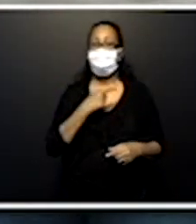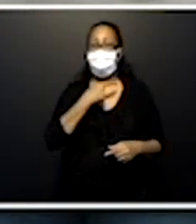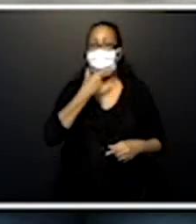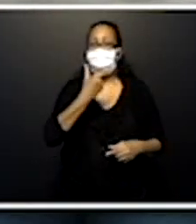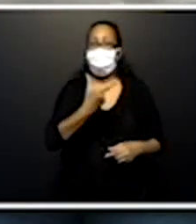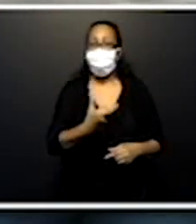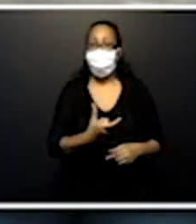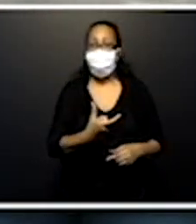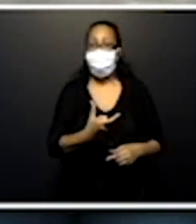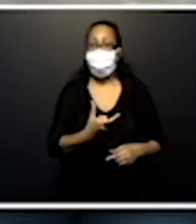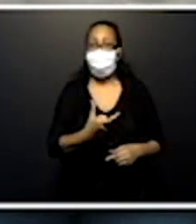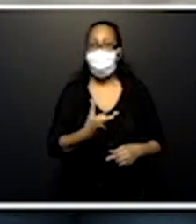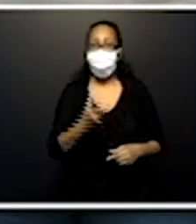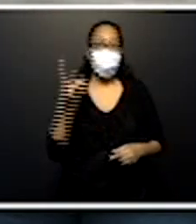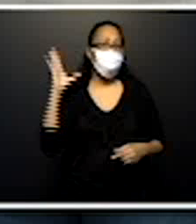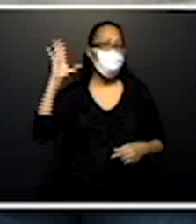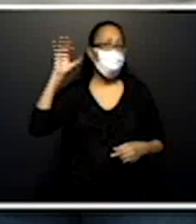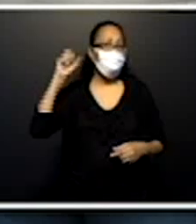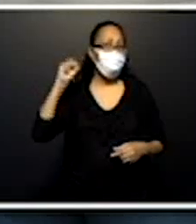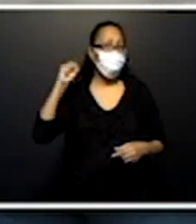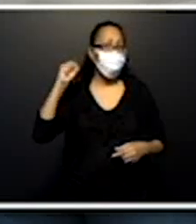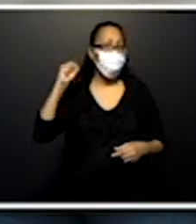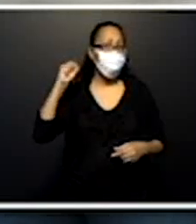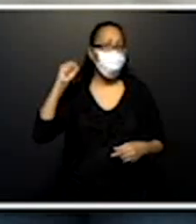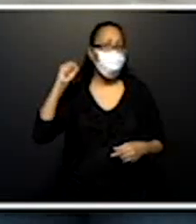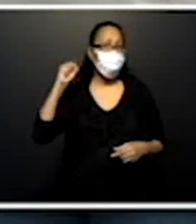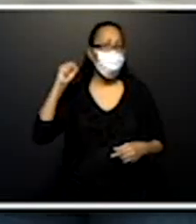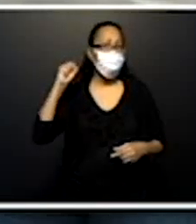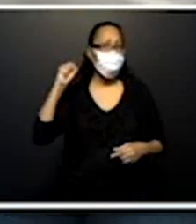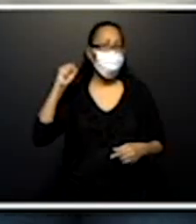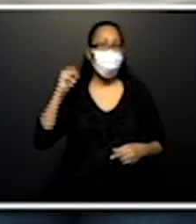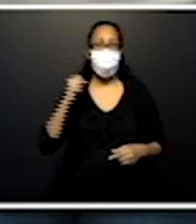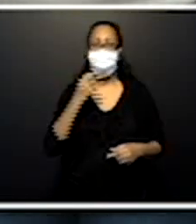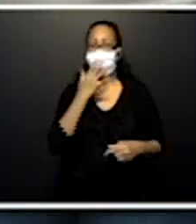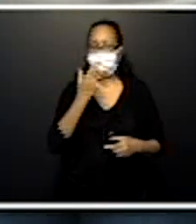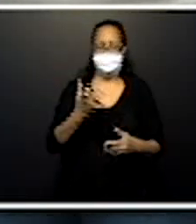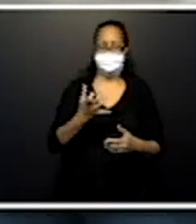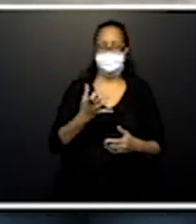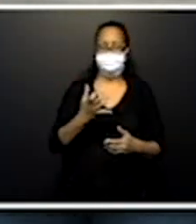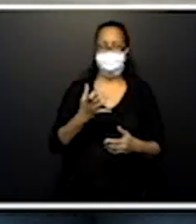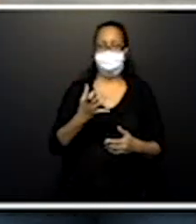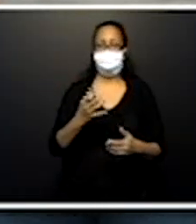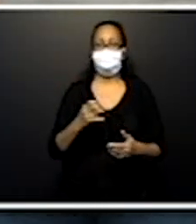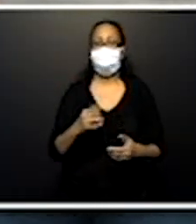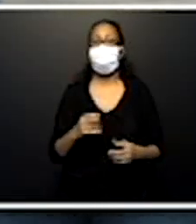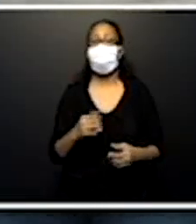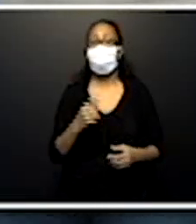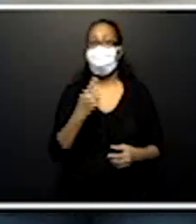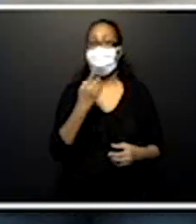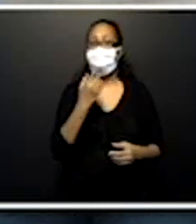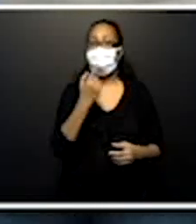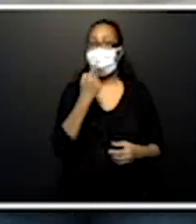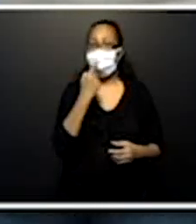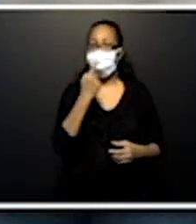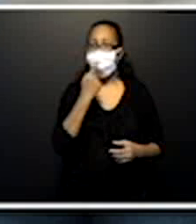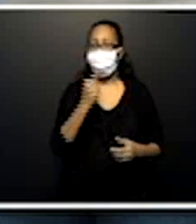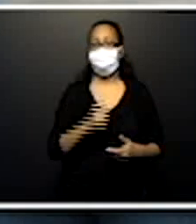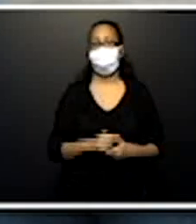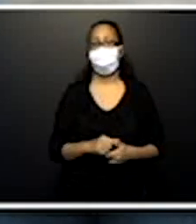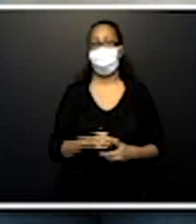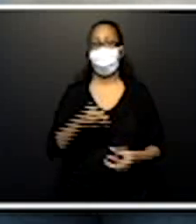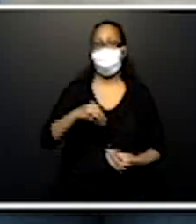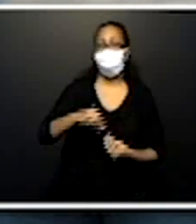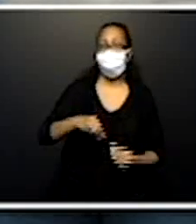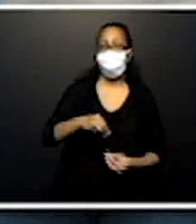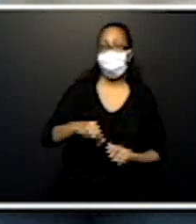percebo por meio da audição, enquanto amarga eu percebo por meio do paladar. Quando eu misturo esses dois, eu tenho